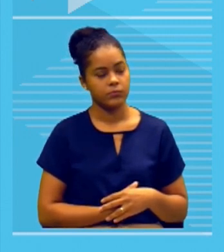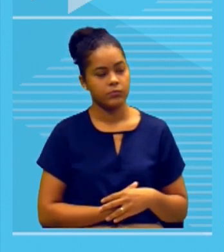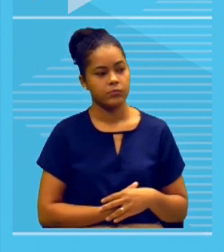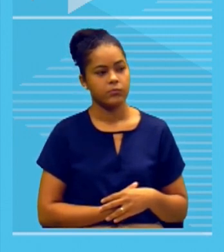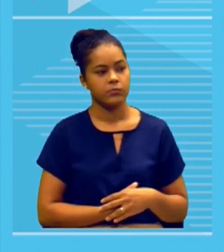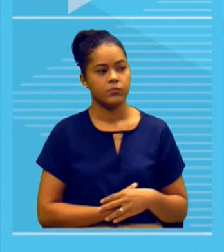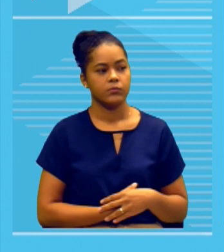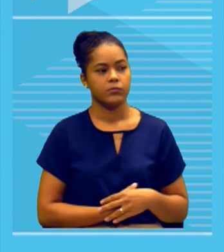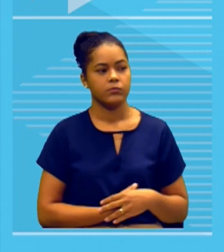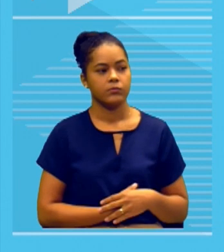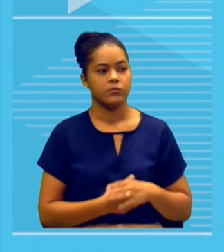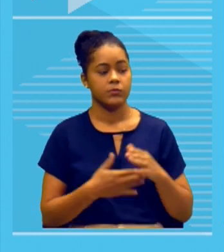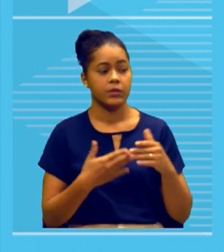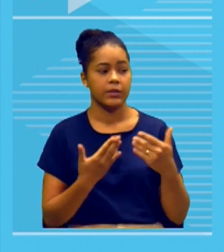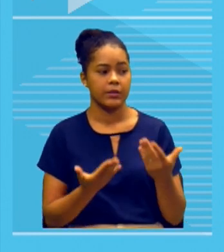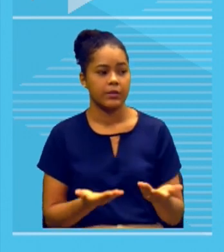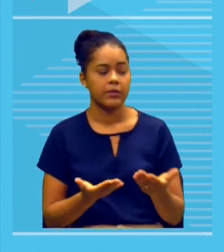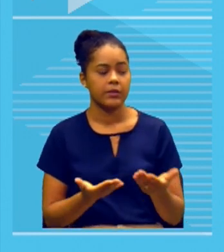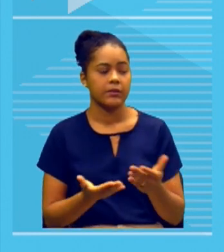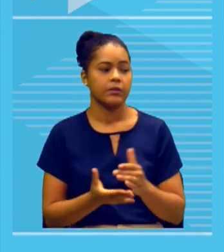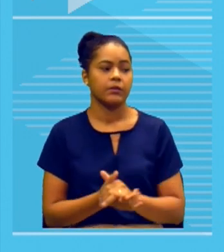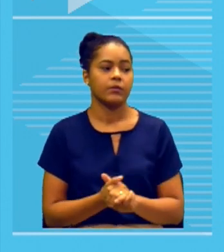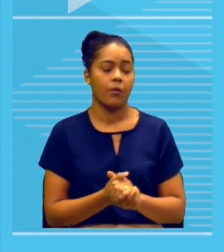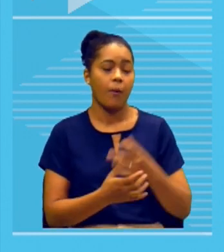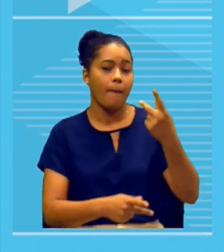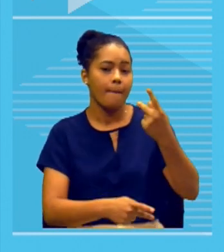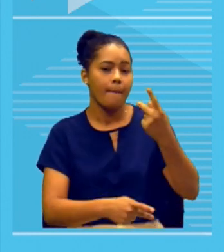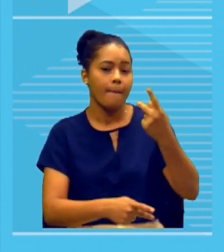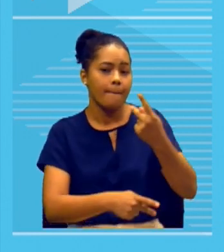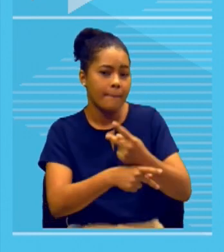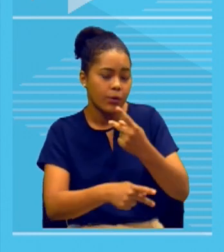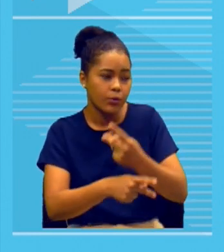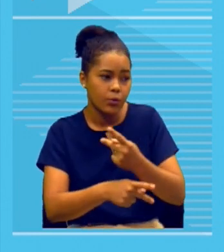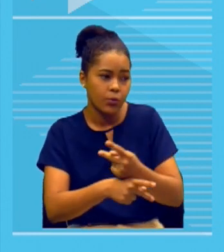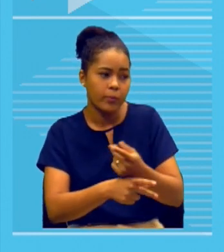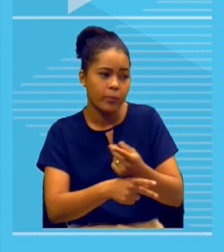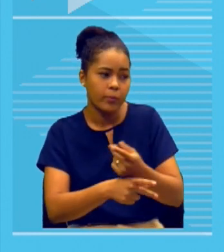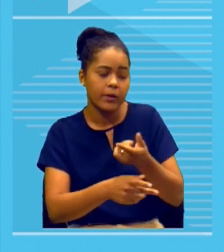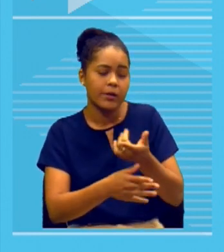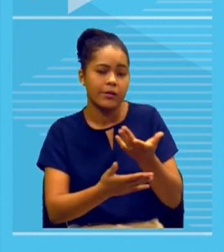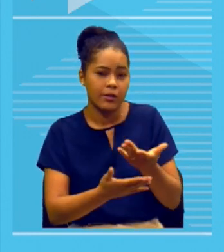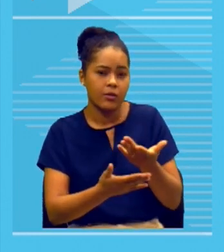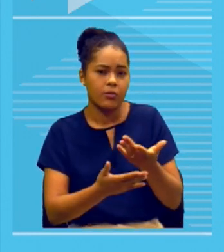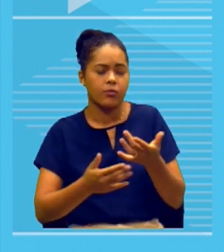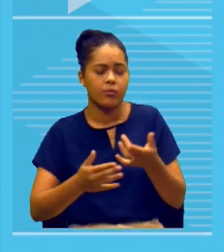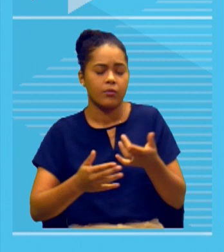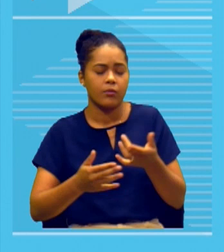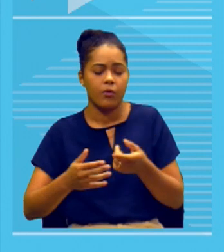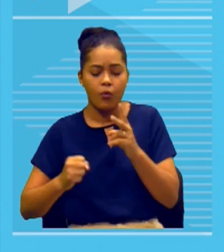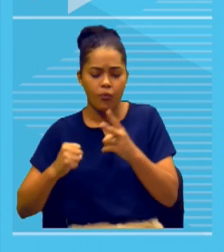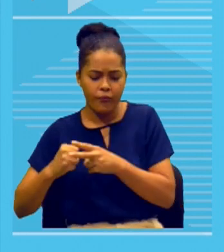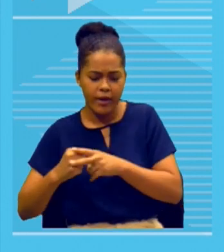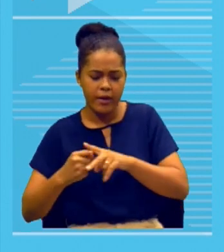jamais se coloca pronome oblíquo depois de verbo jamais